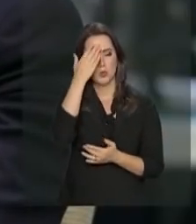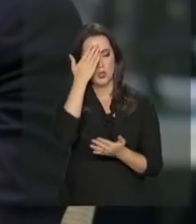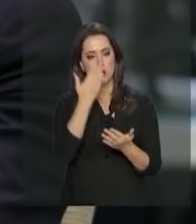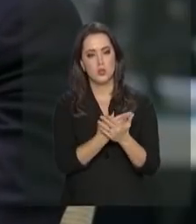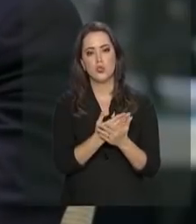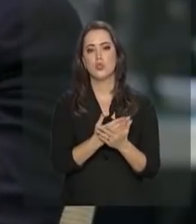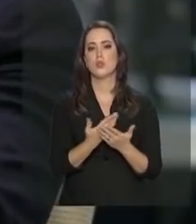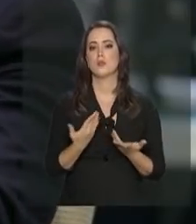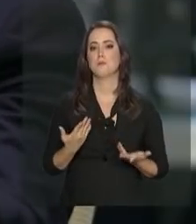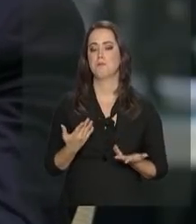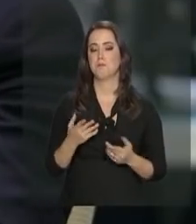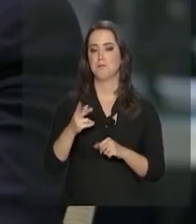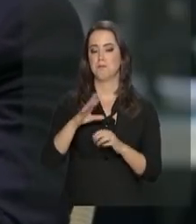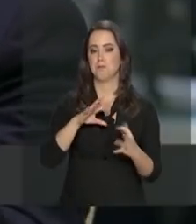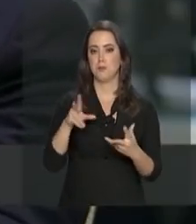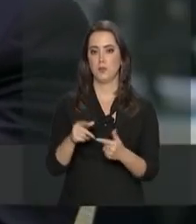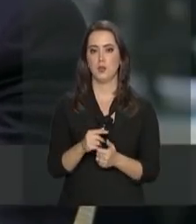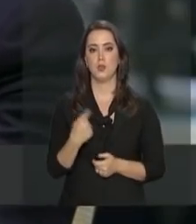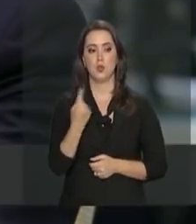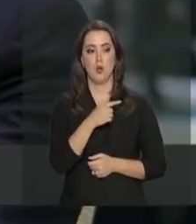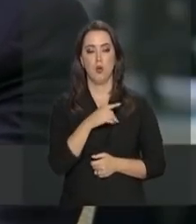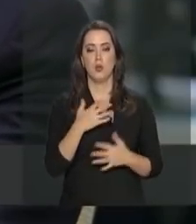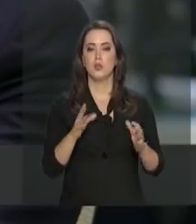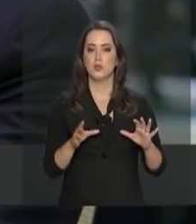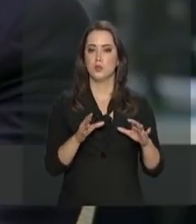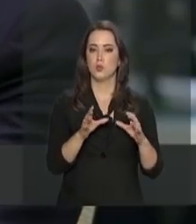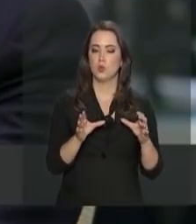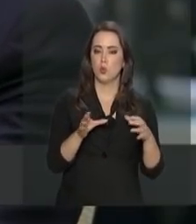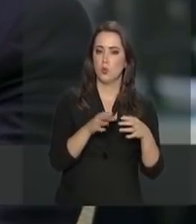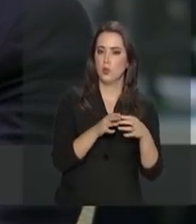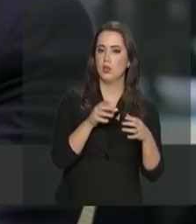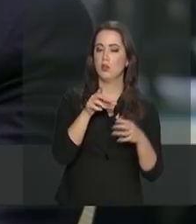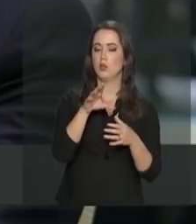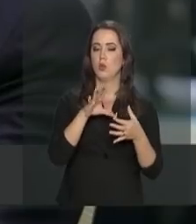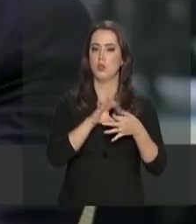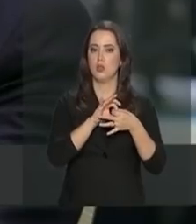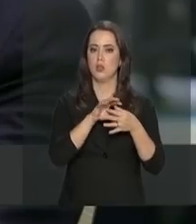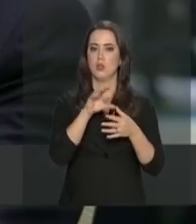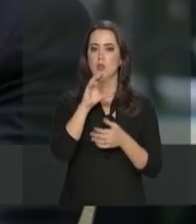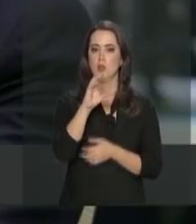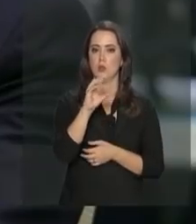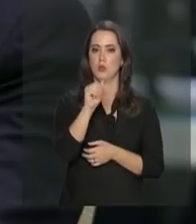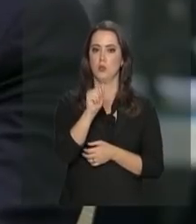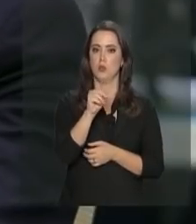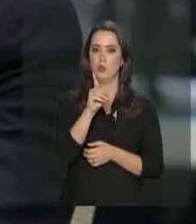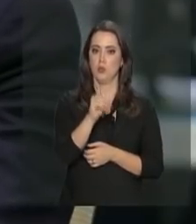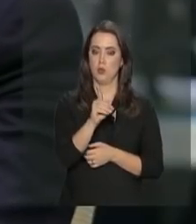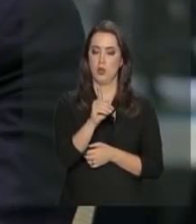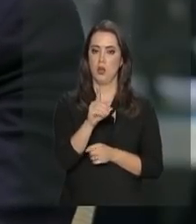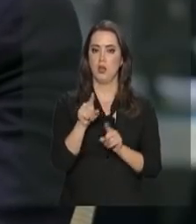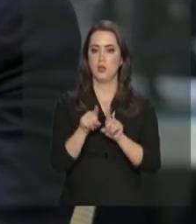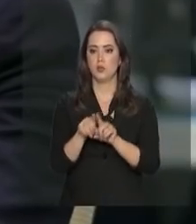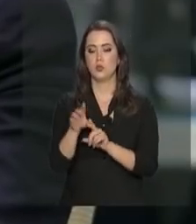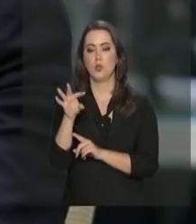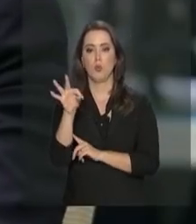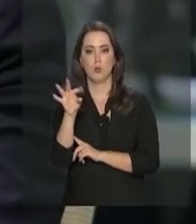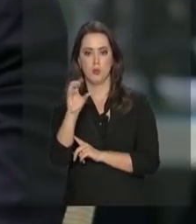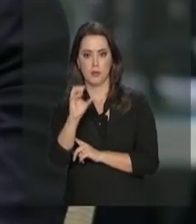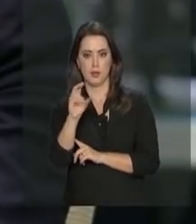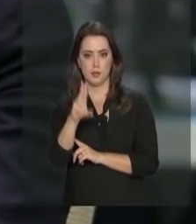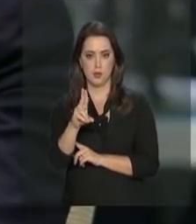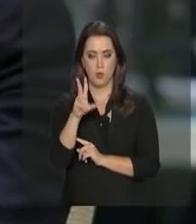cade pra criar um ambiente de concorrência adequado do ponto de vista regulatório o tribunal de contas para